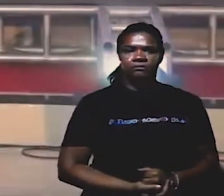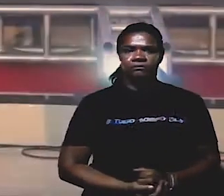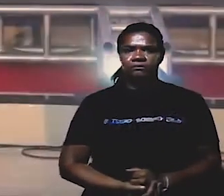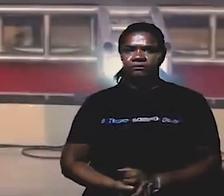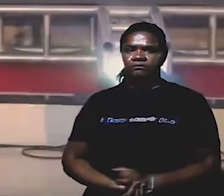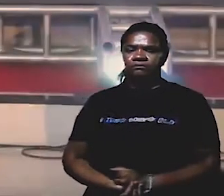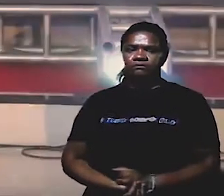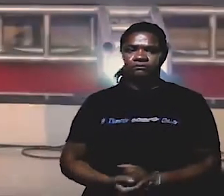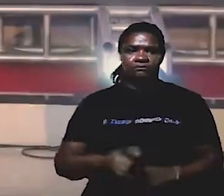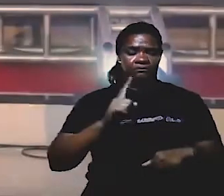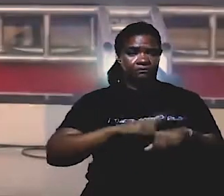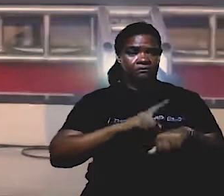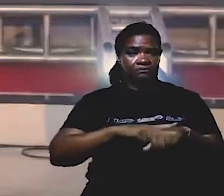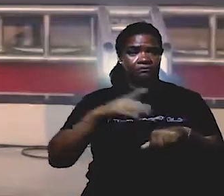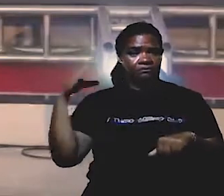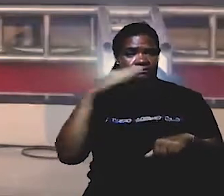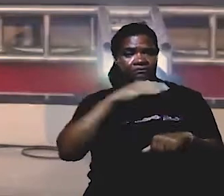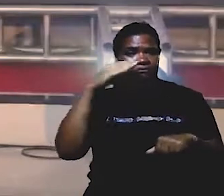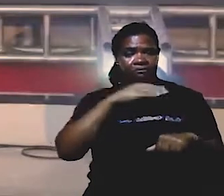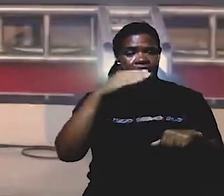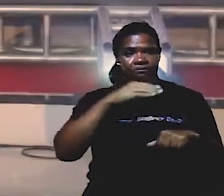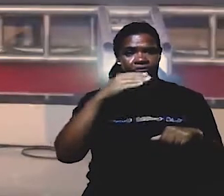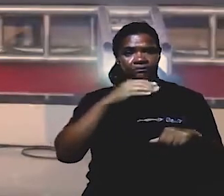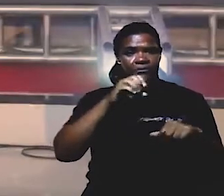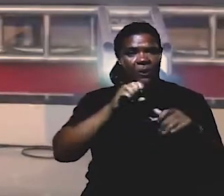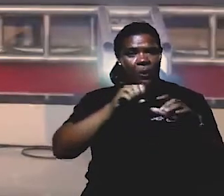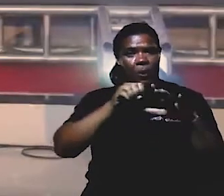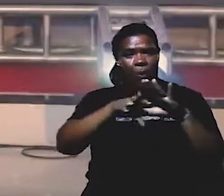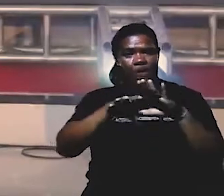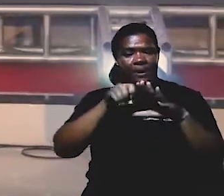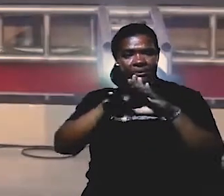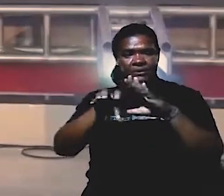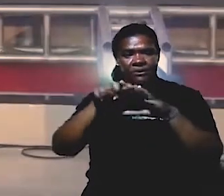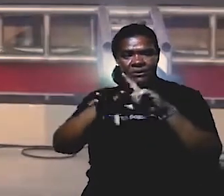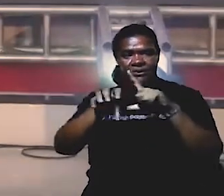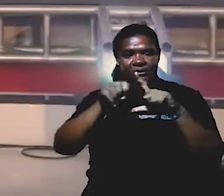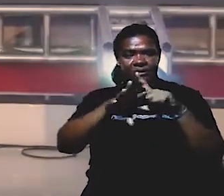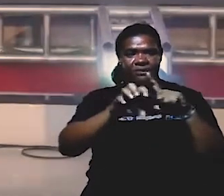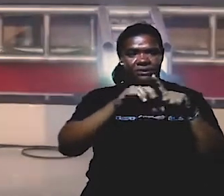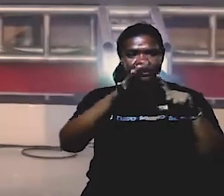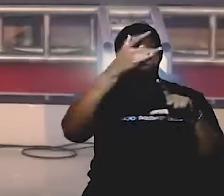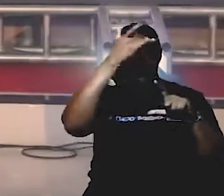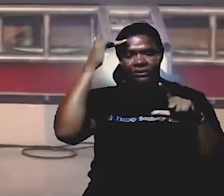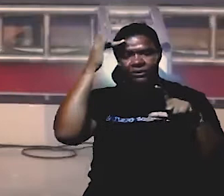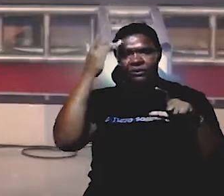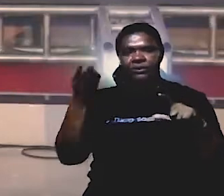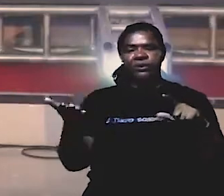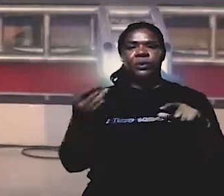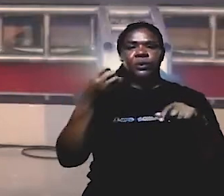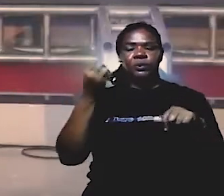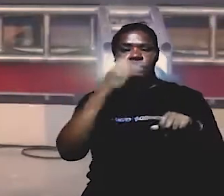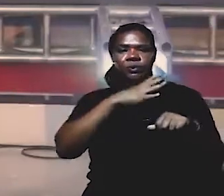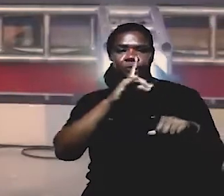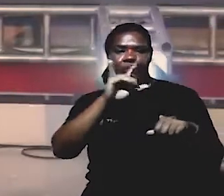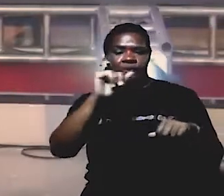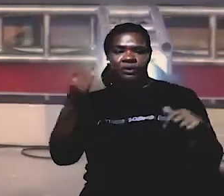Ainda há tempo de você enviar esse link para mais alguém e convidar quem ama a palavra de Deus para começar esse novo